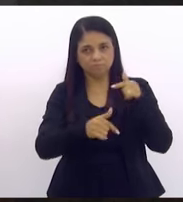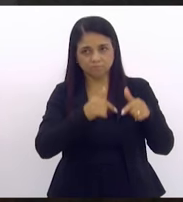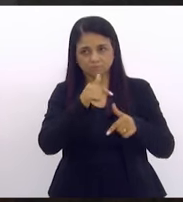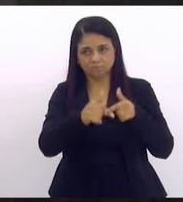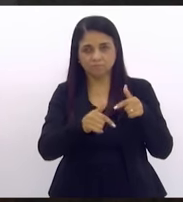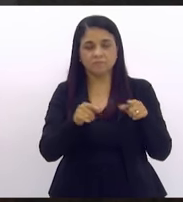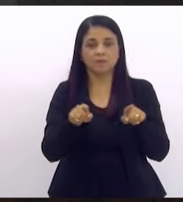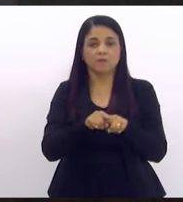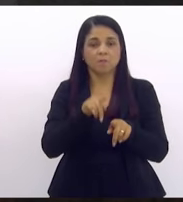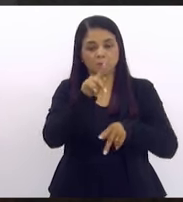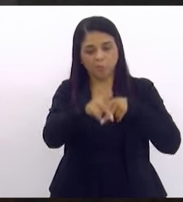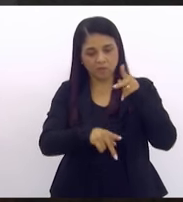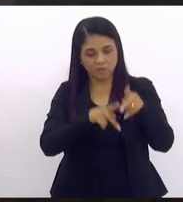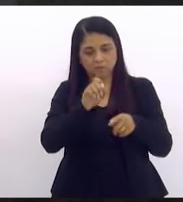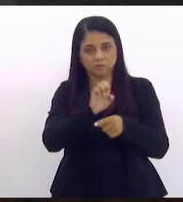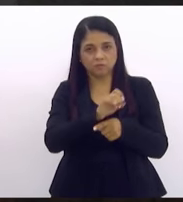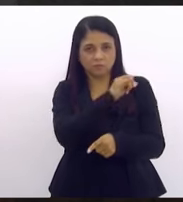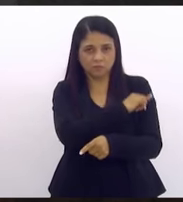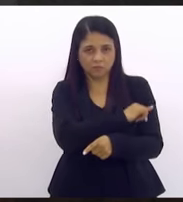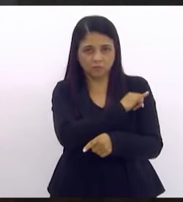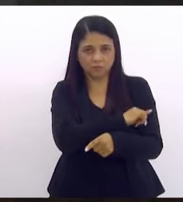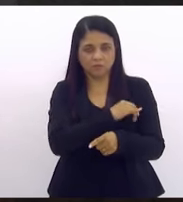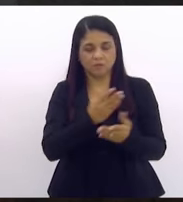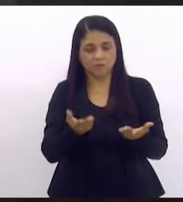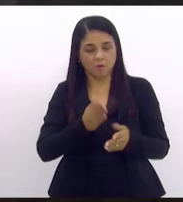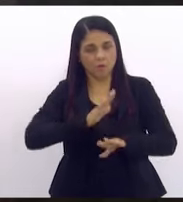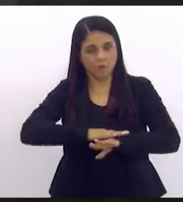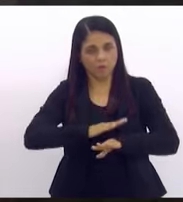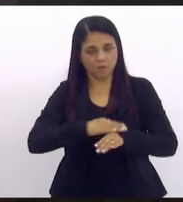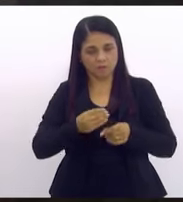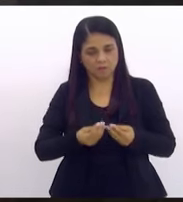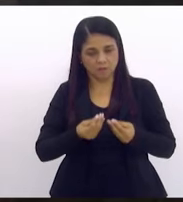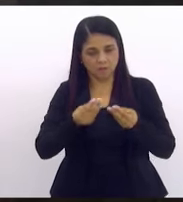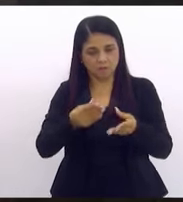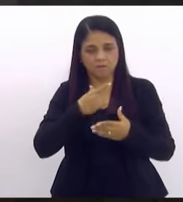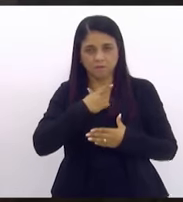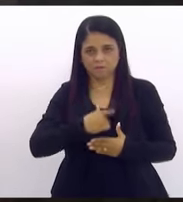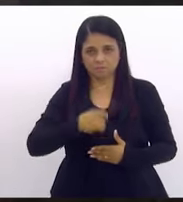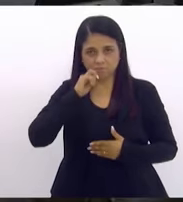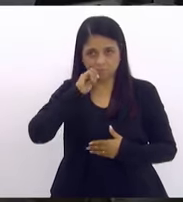Janeiro também vamos agora ao momento da entrega da medalha